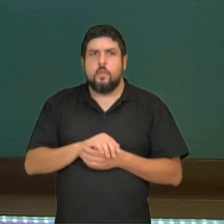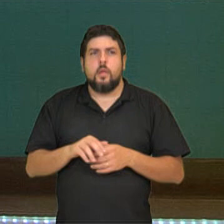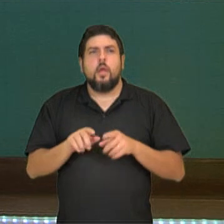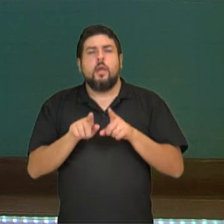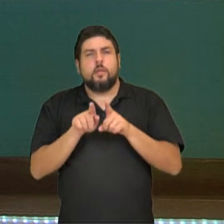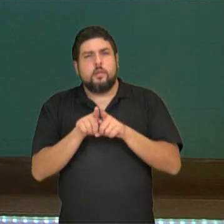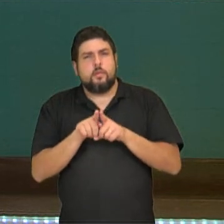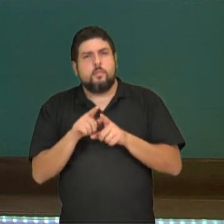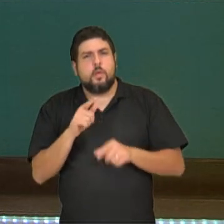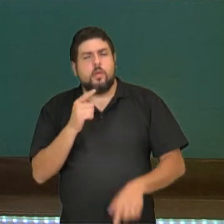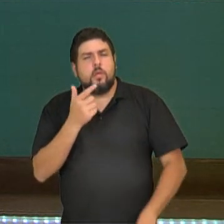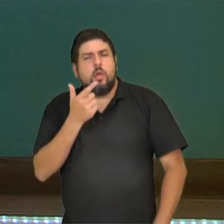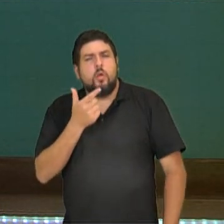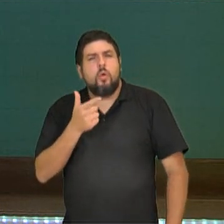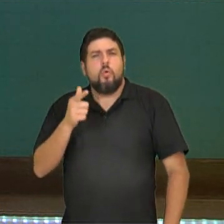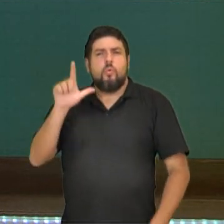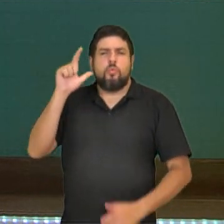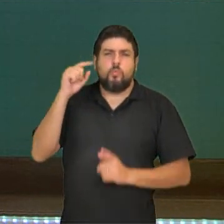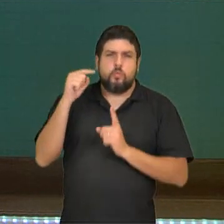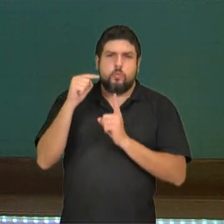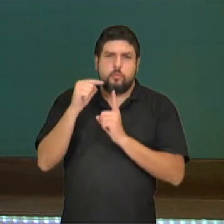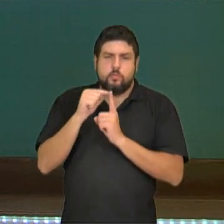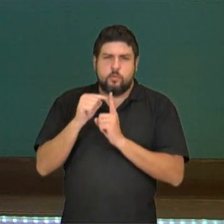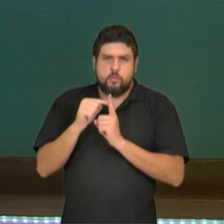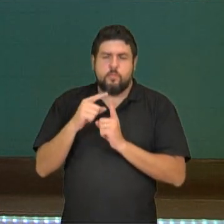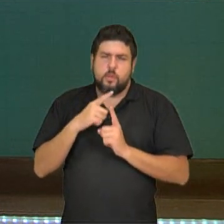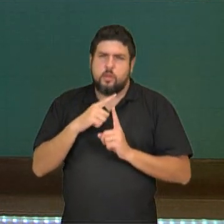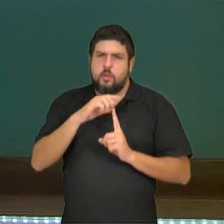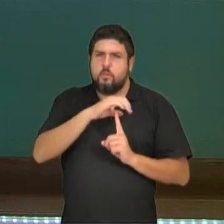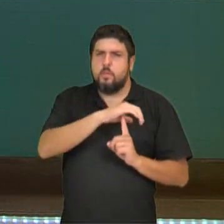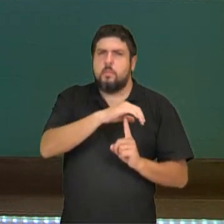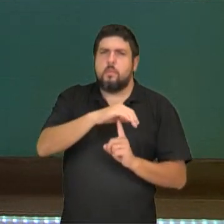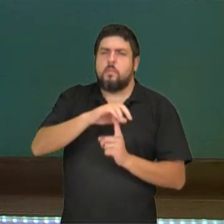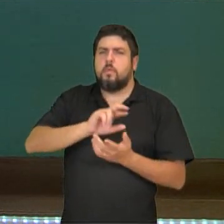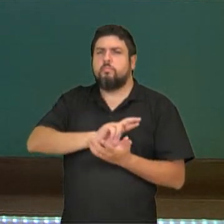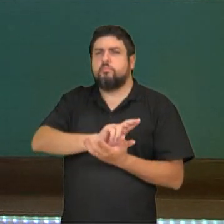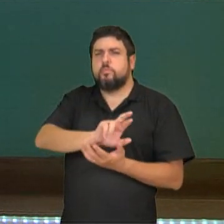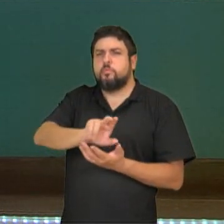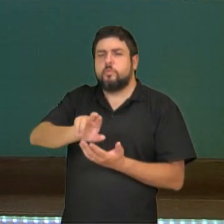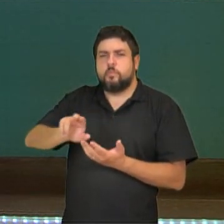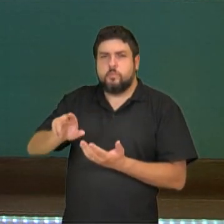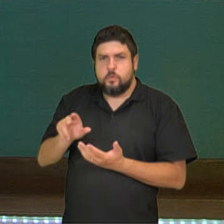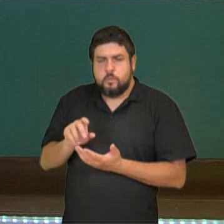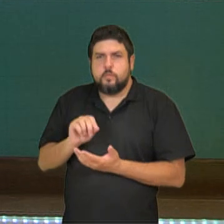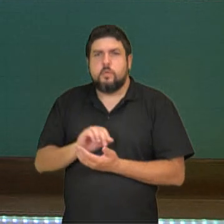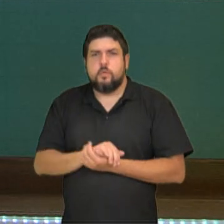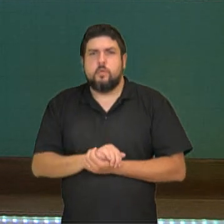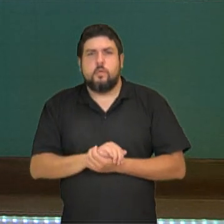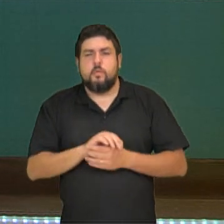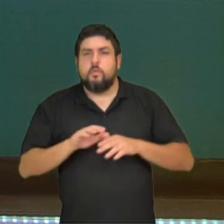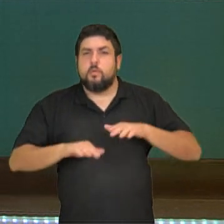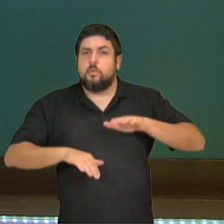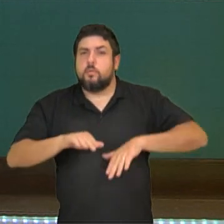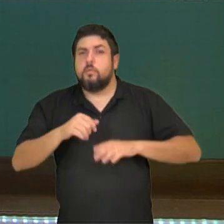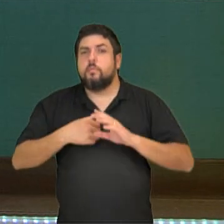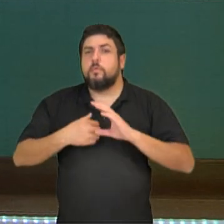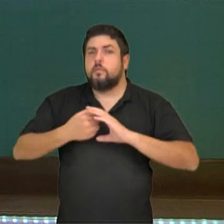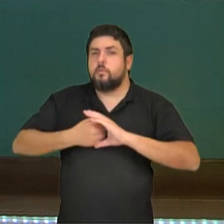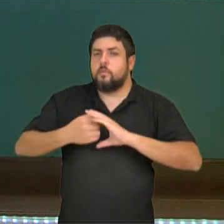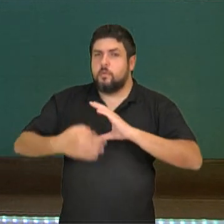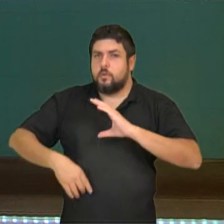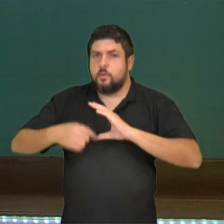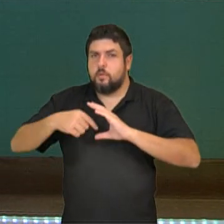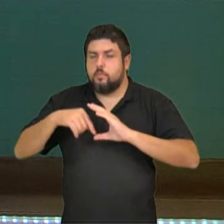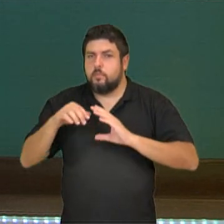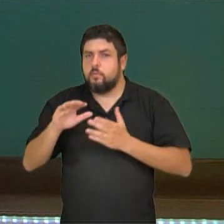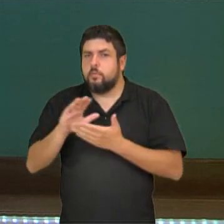tem espécies diferentes, né? A gente tem fungos diferentes que vão determinar características de